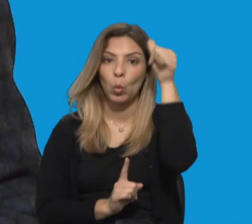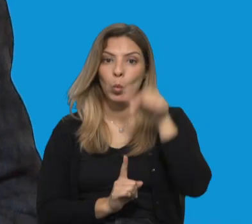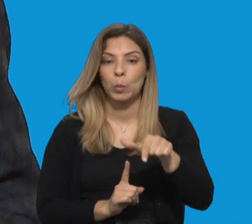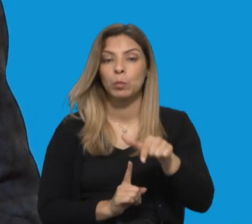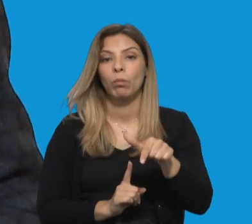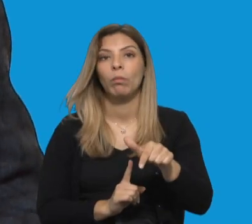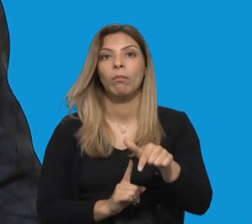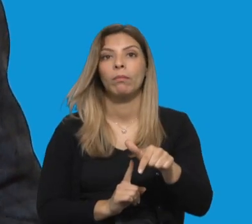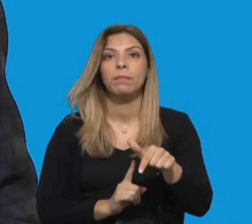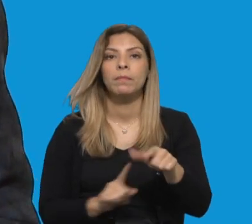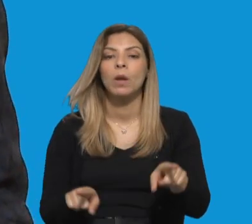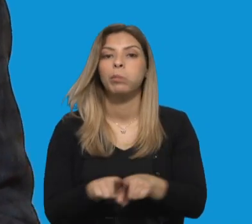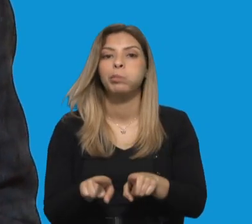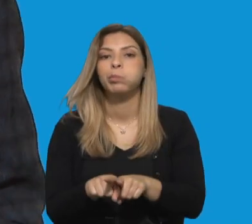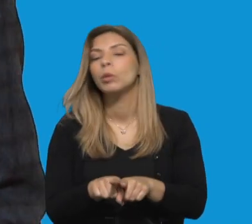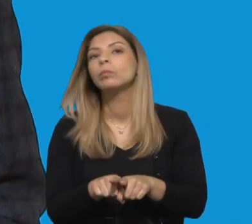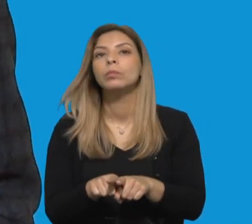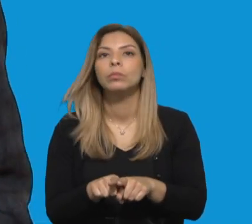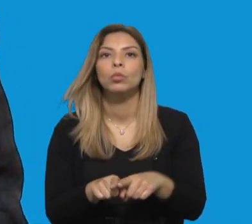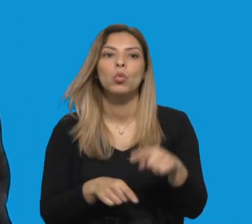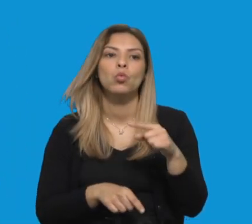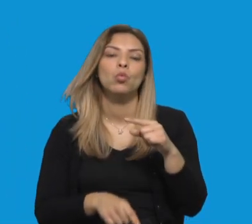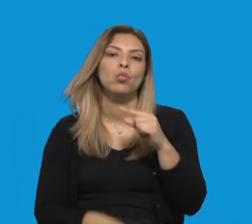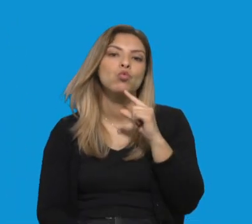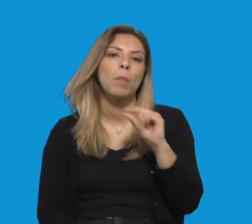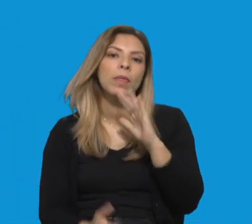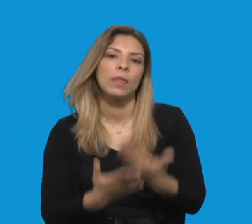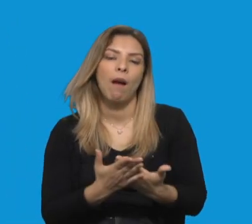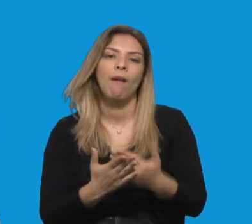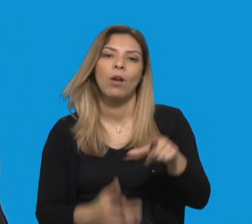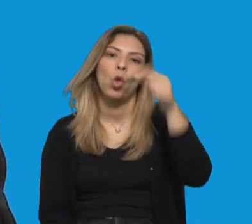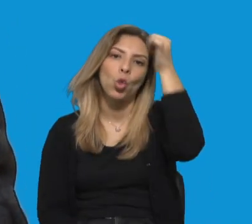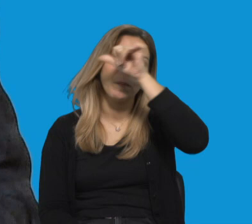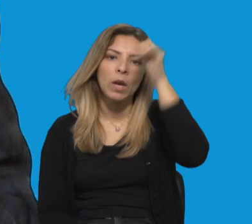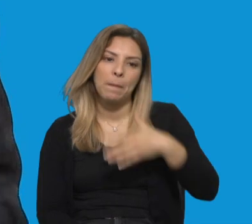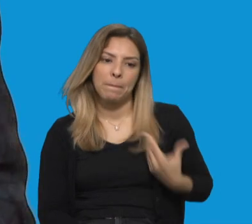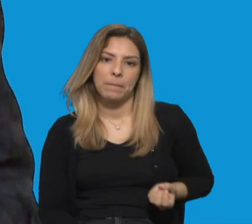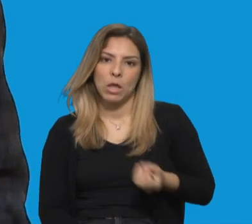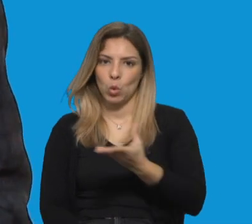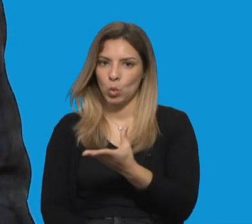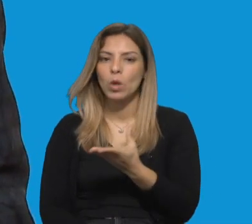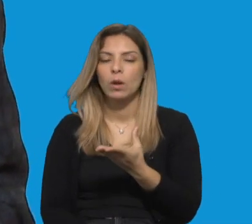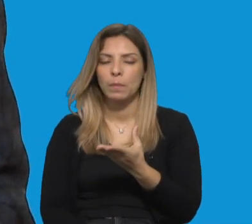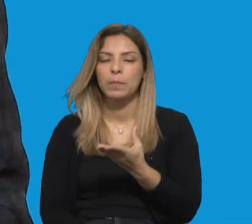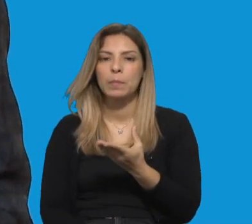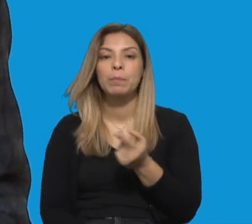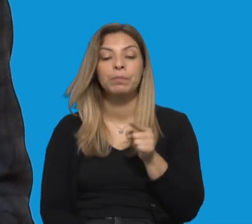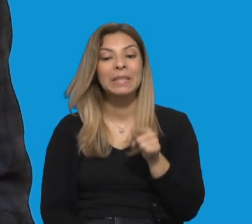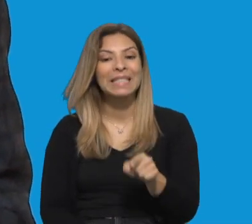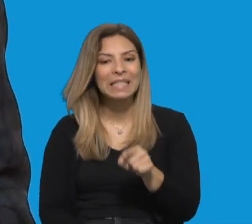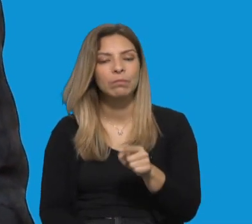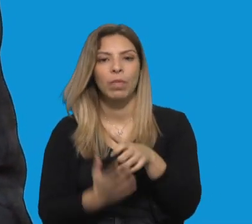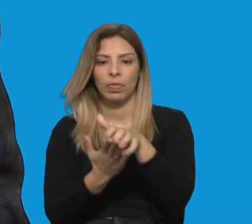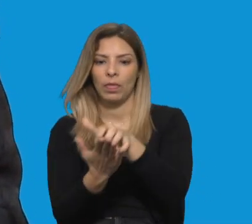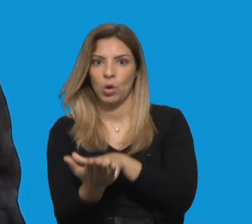dito como é chamado o Domingo da Misericórdia, traz até nós um